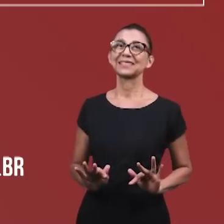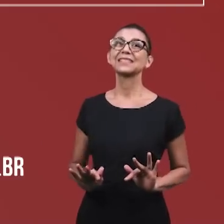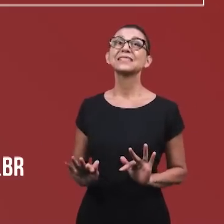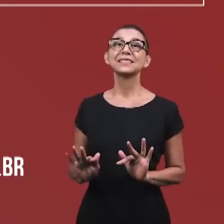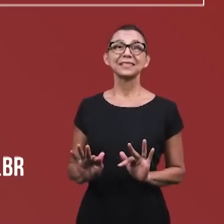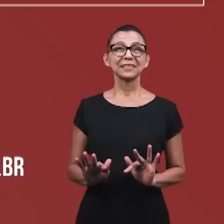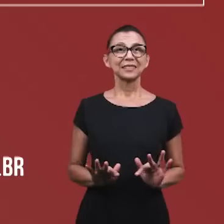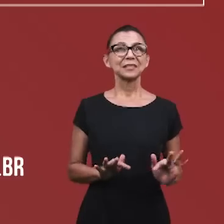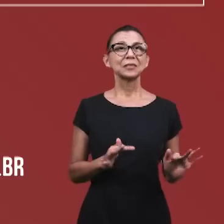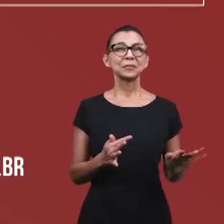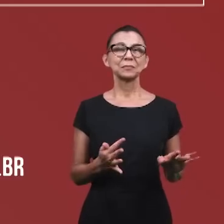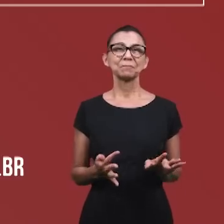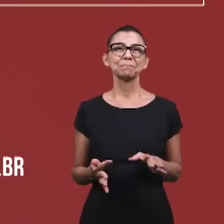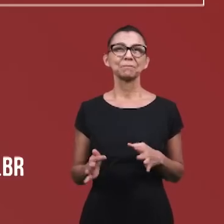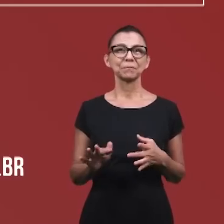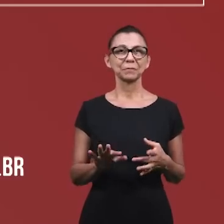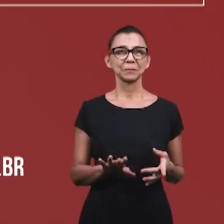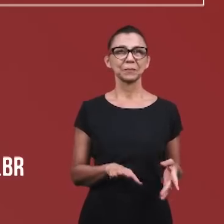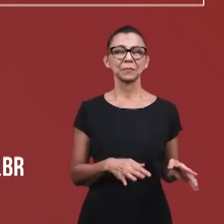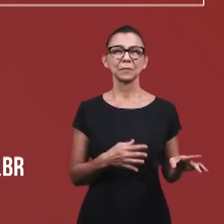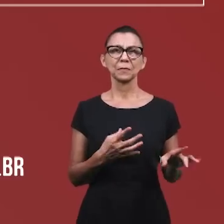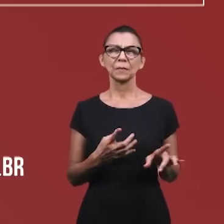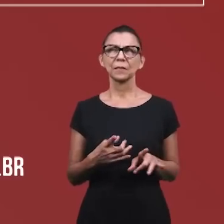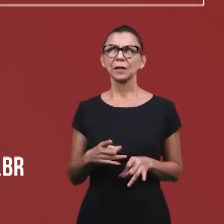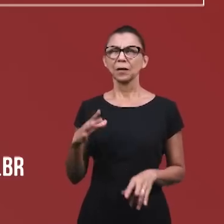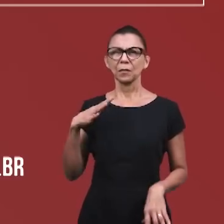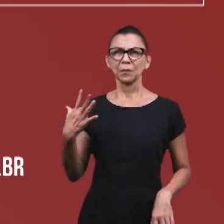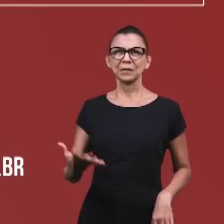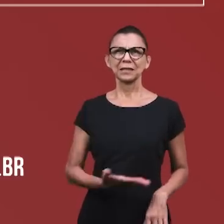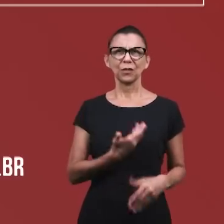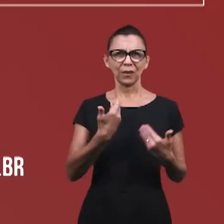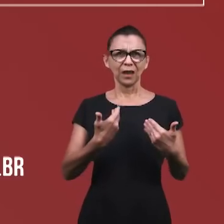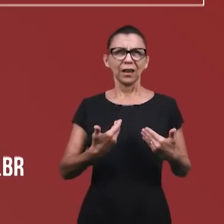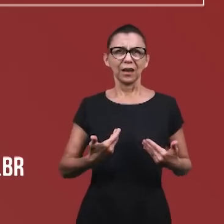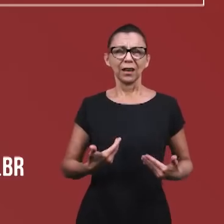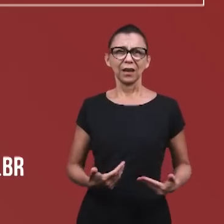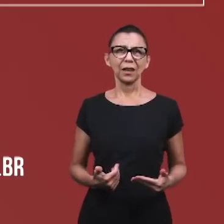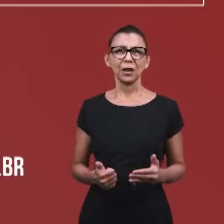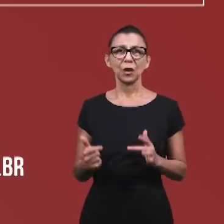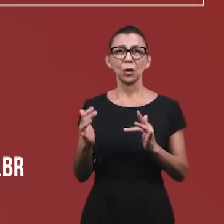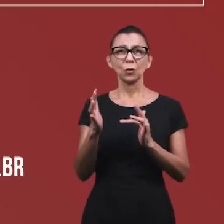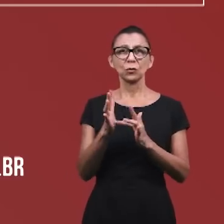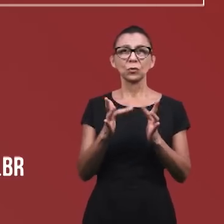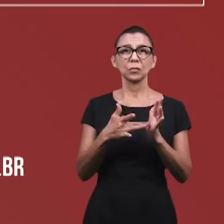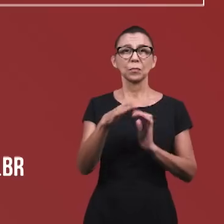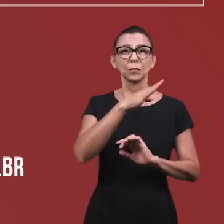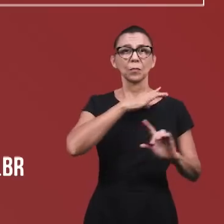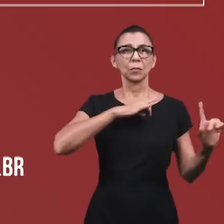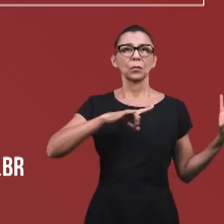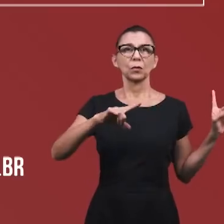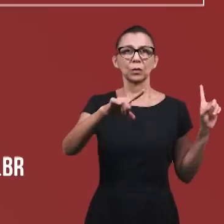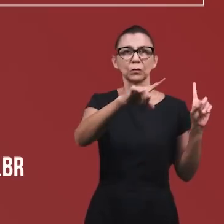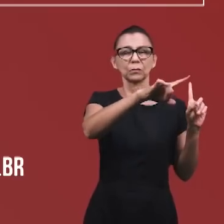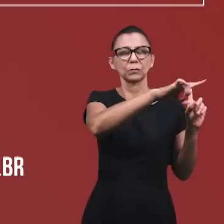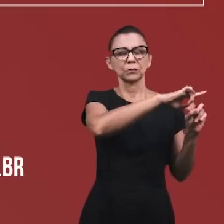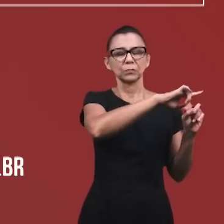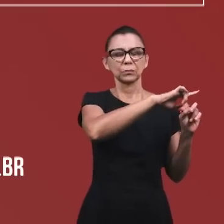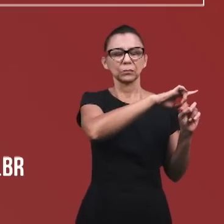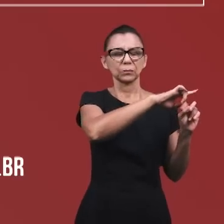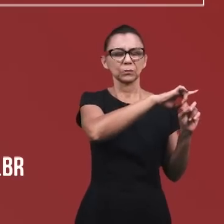feliz. Pra me encontrar, perdeu sua vida,